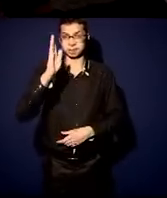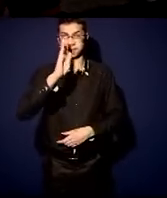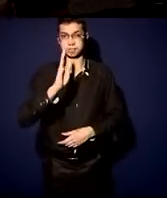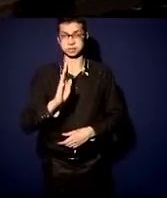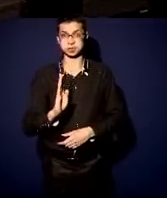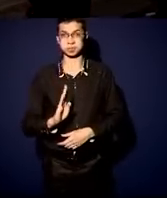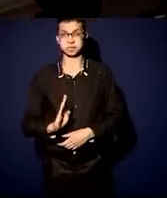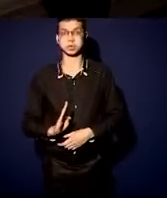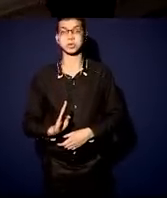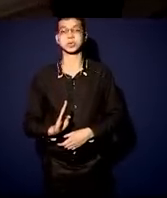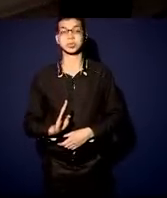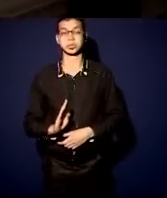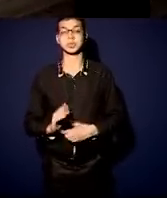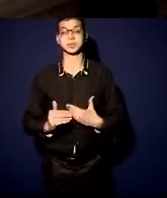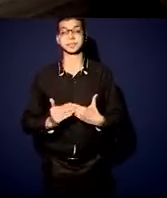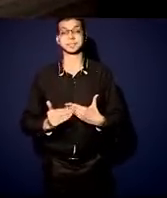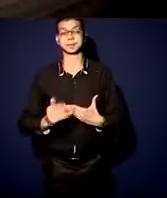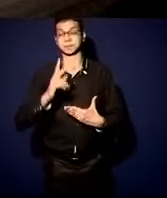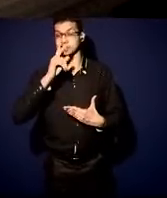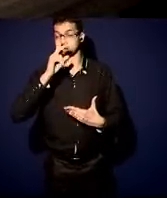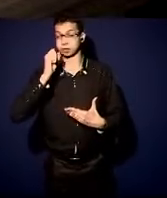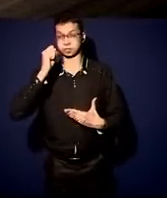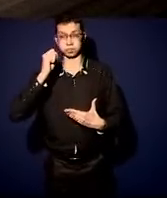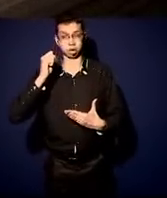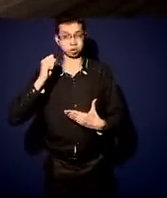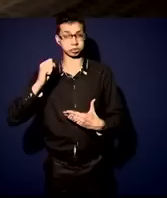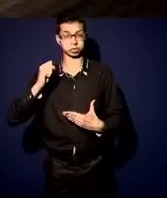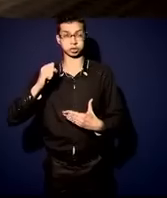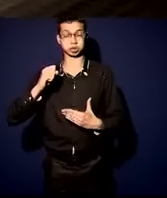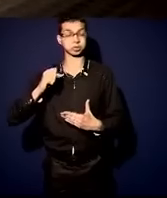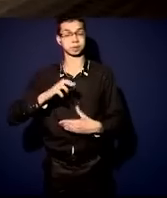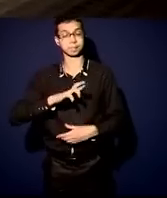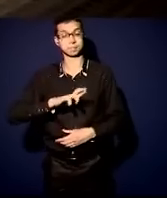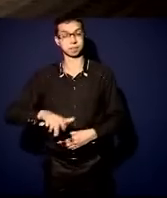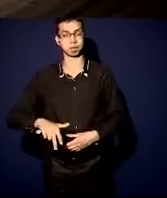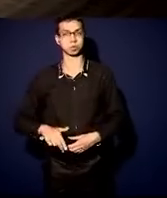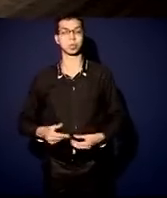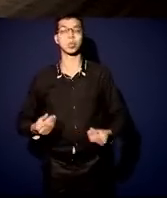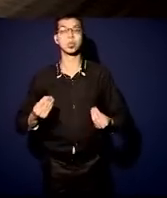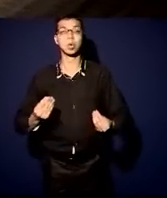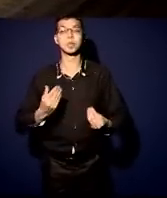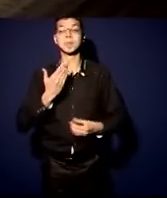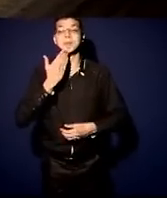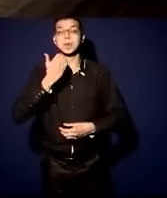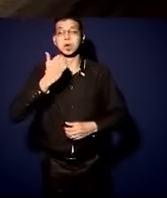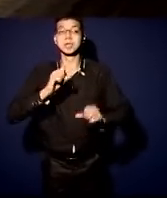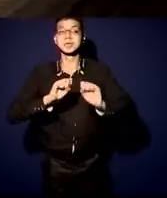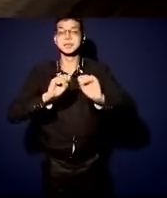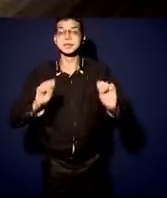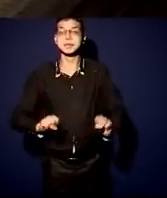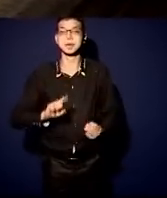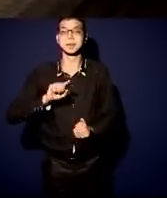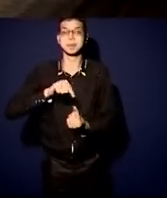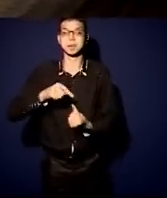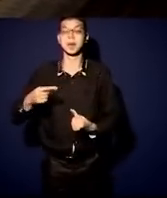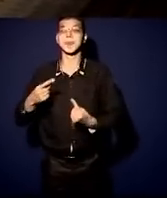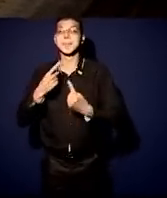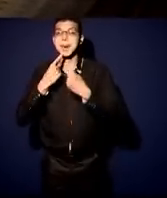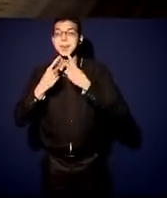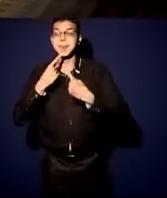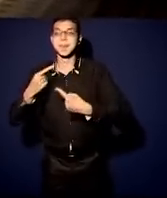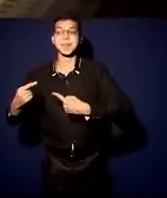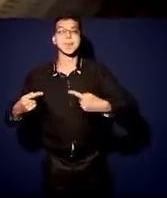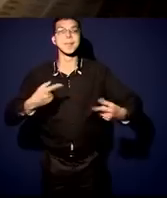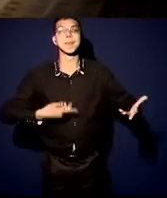a gente pode debater quer dizer pode debater como melhorar eficiência do sistema de metas Mas isso não é um momento o que a gente precisa